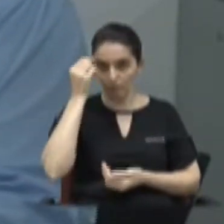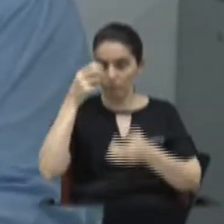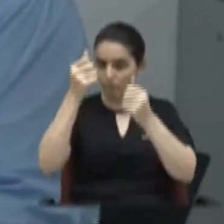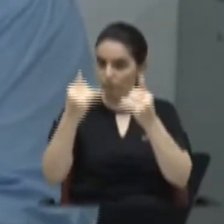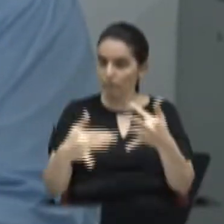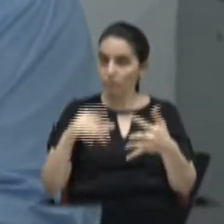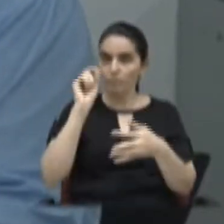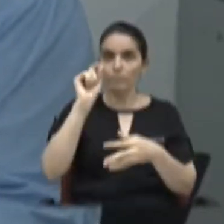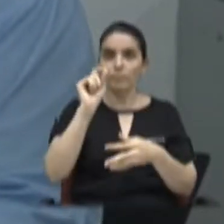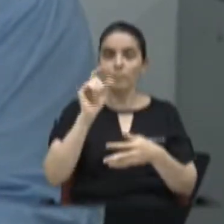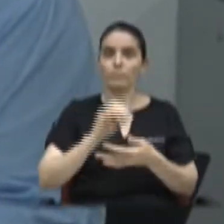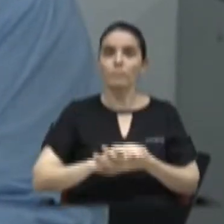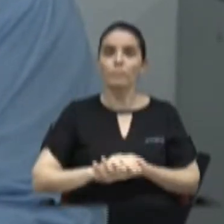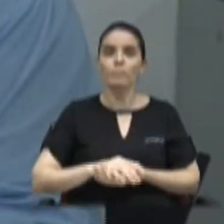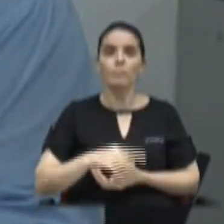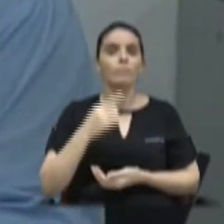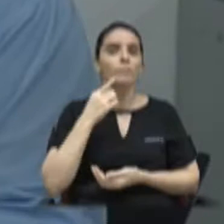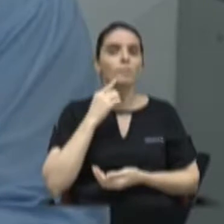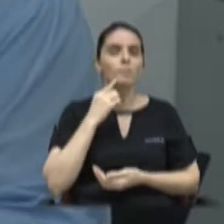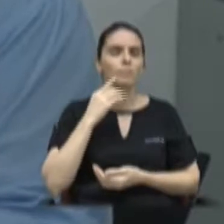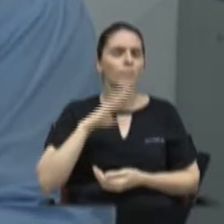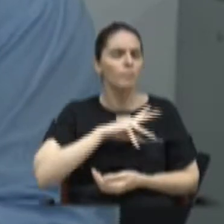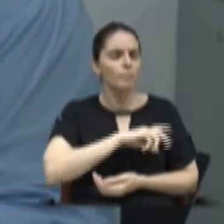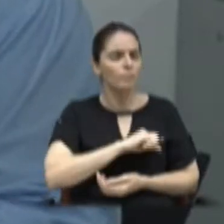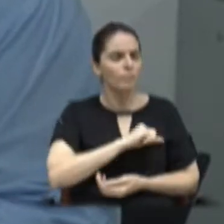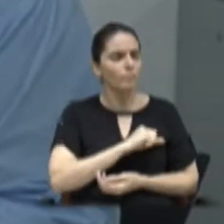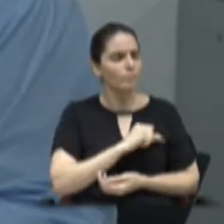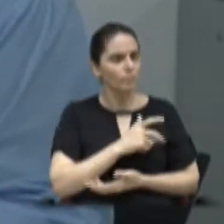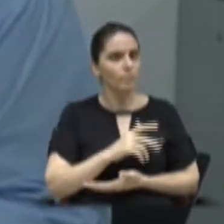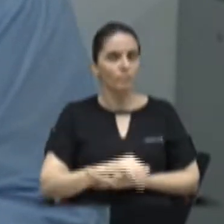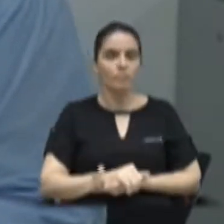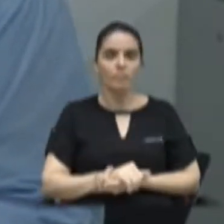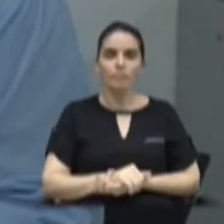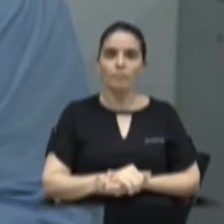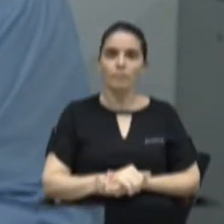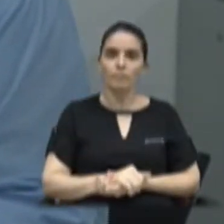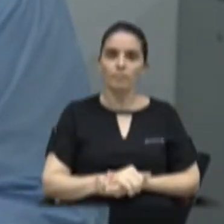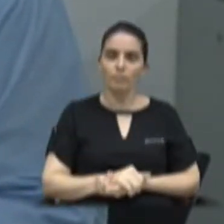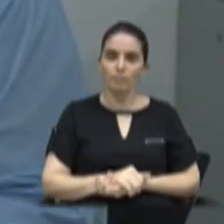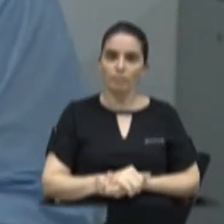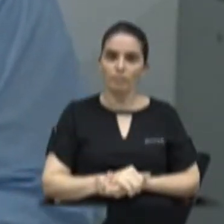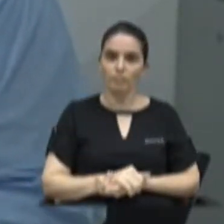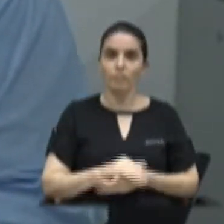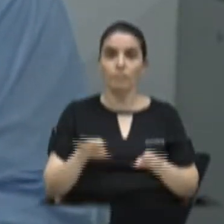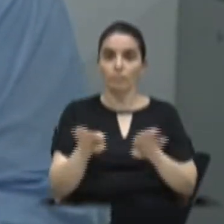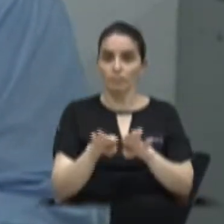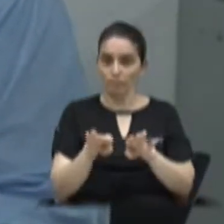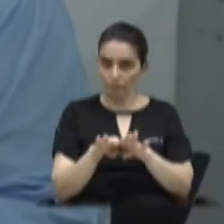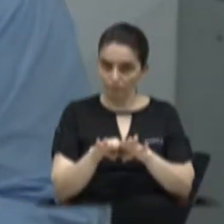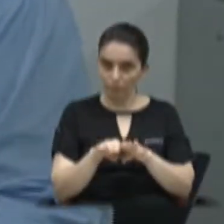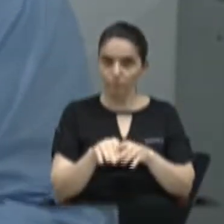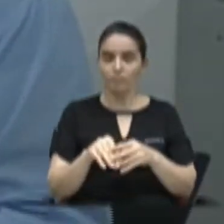é, e eu gostei muito, doutor Anderson, dessa explicação. Tribunal de Contas também do Mato Grosso,